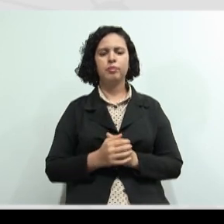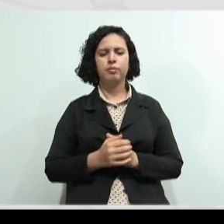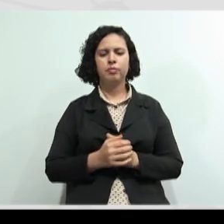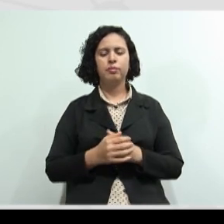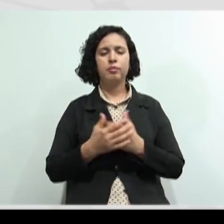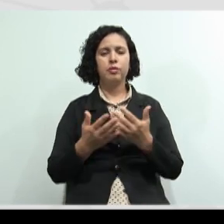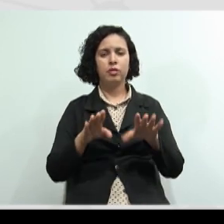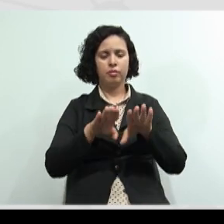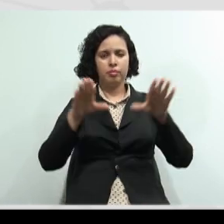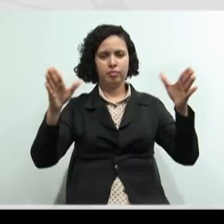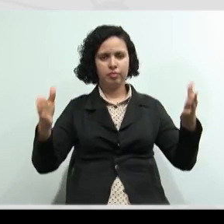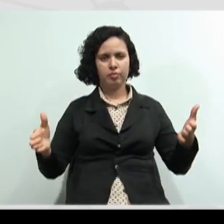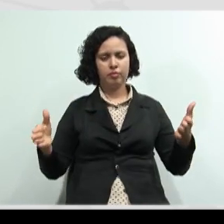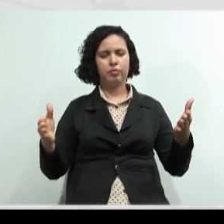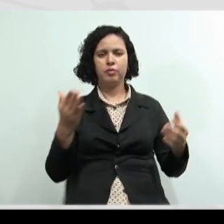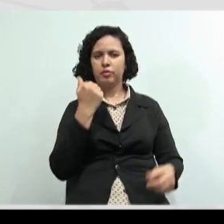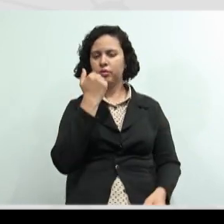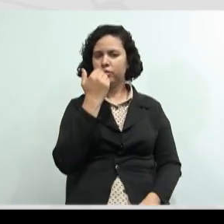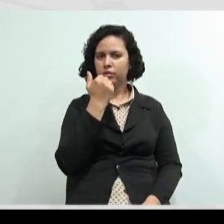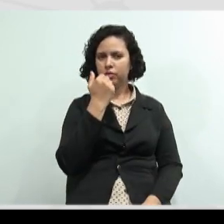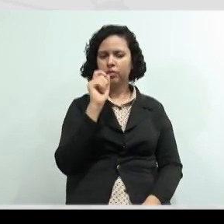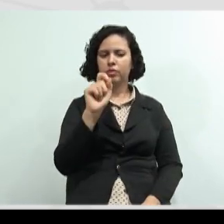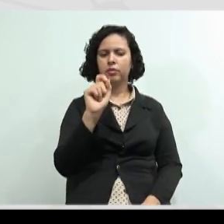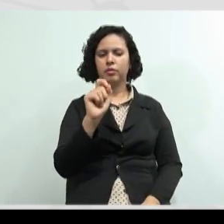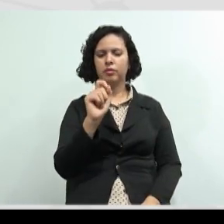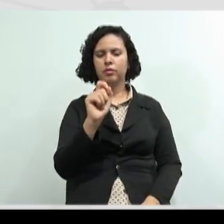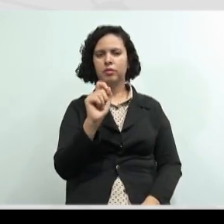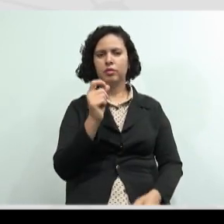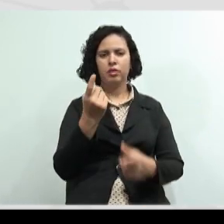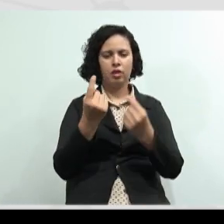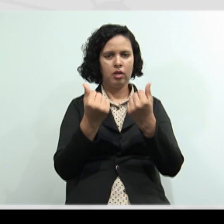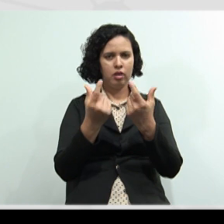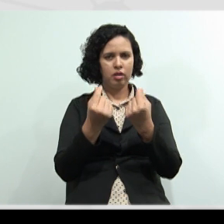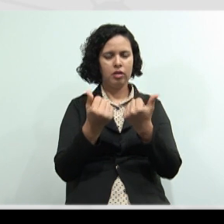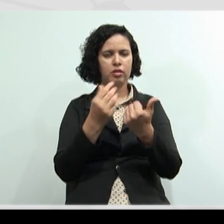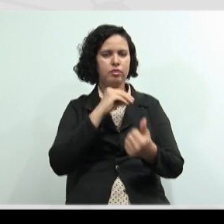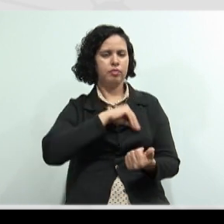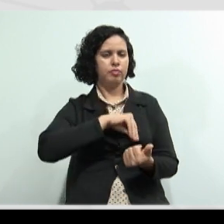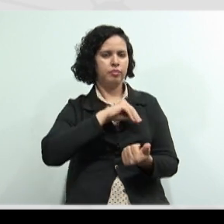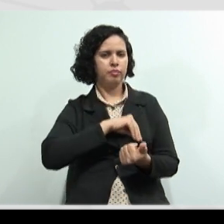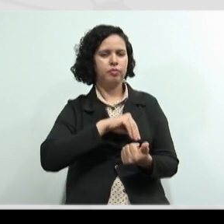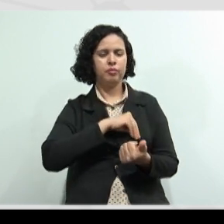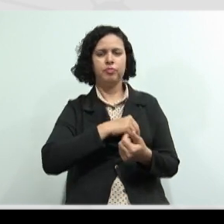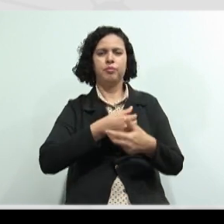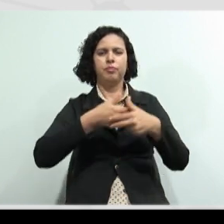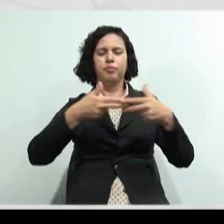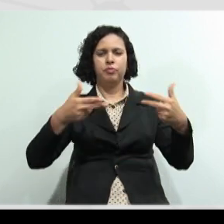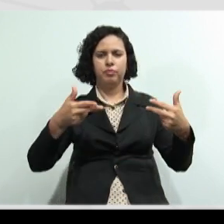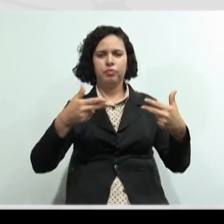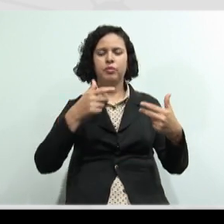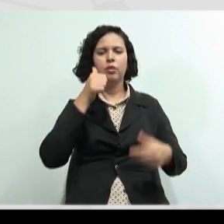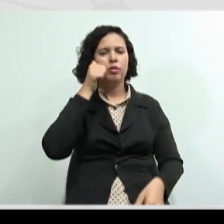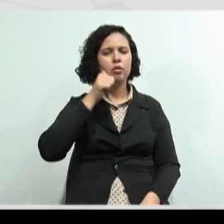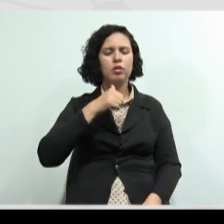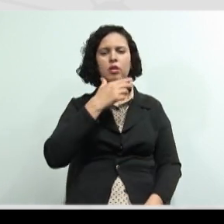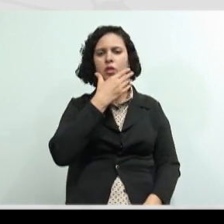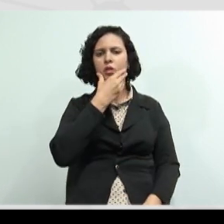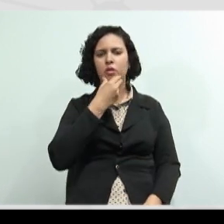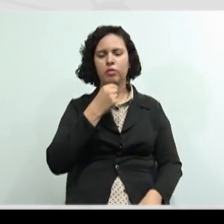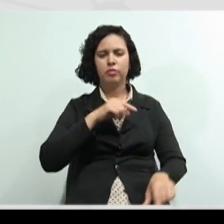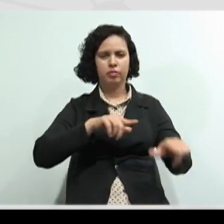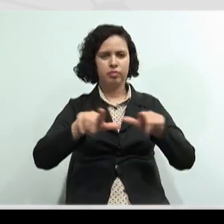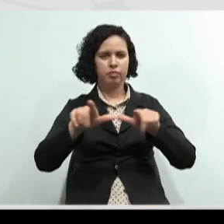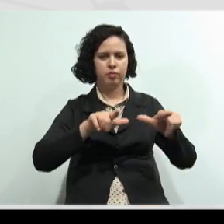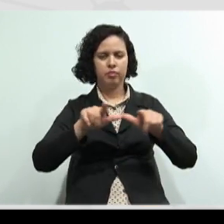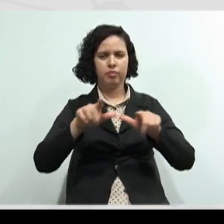esses alimentos produtos garantem a renda de milhares de produtores rurais. São homens e mulheres que encontram